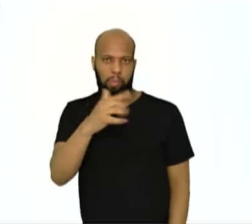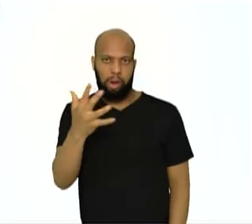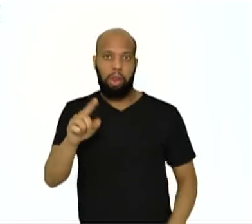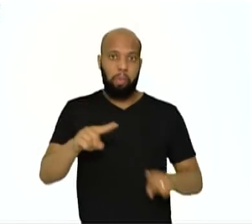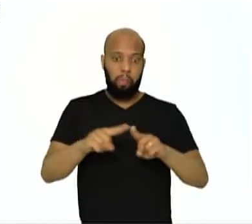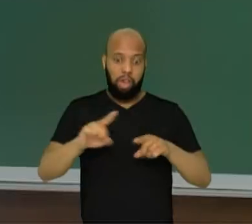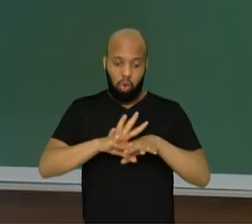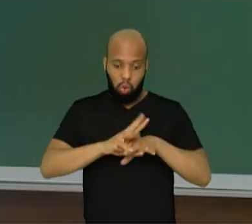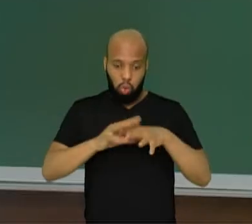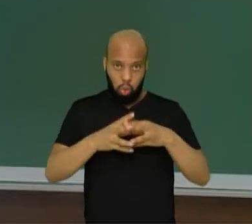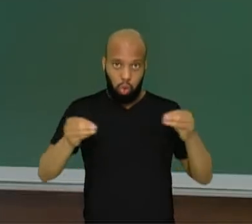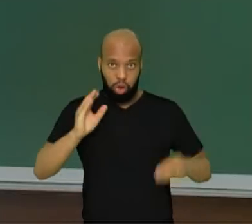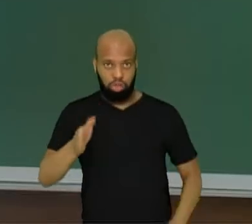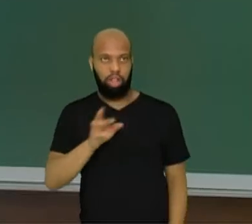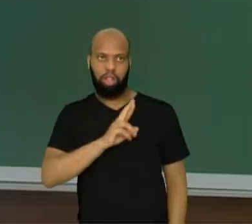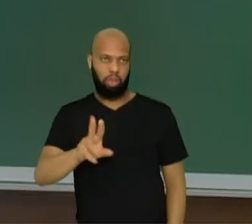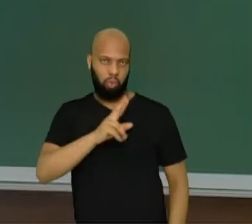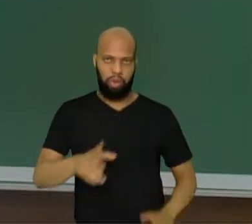está curado.